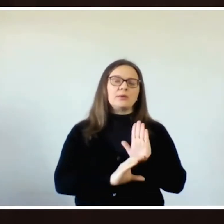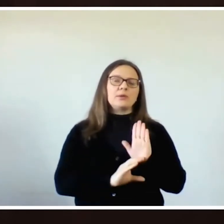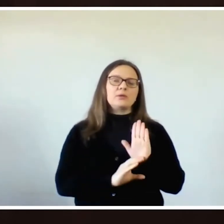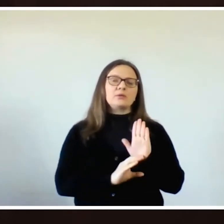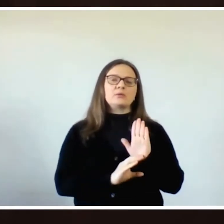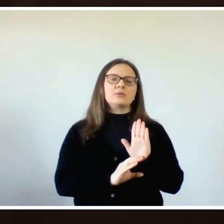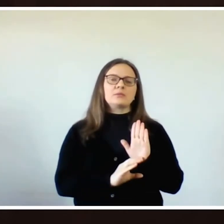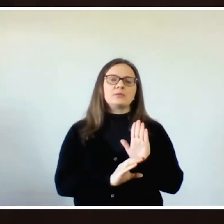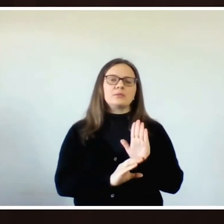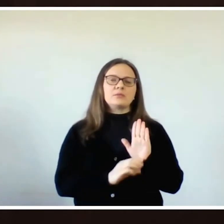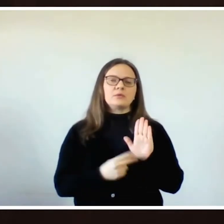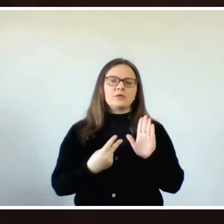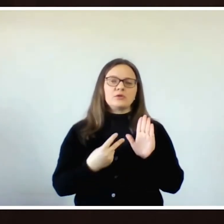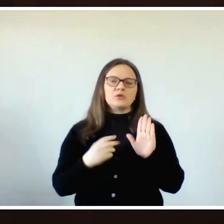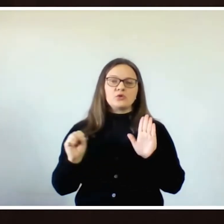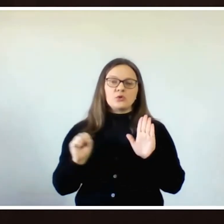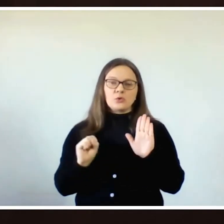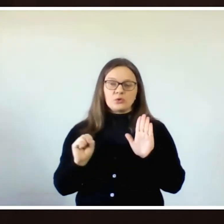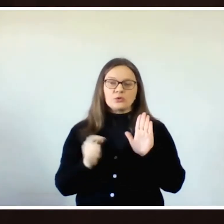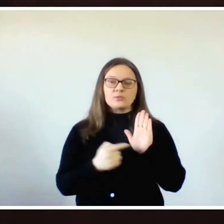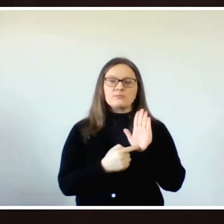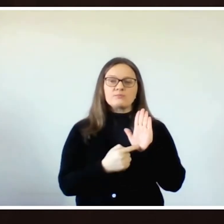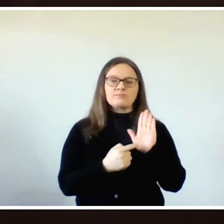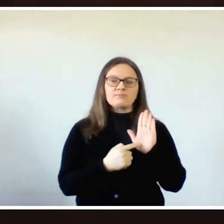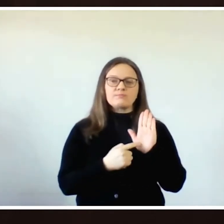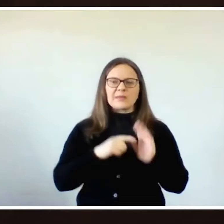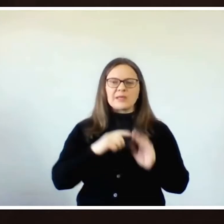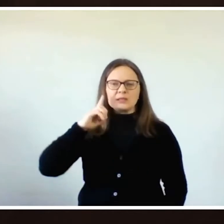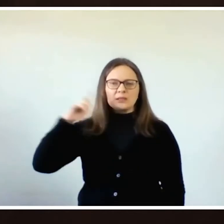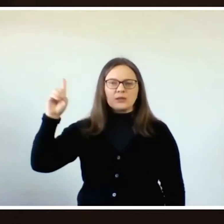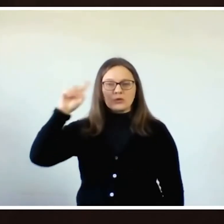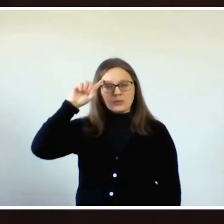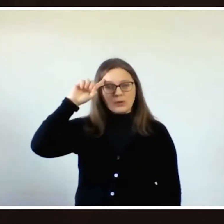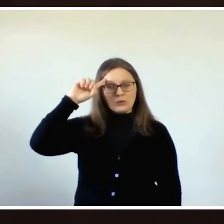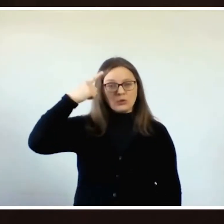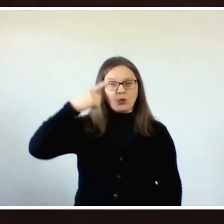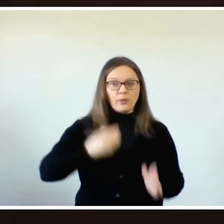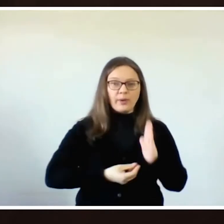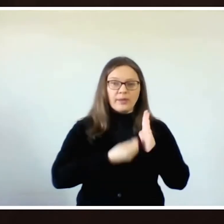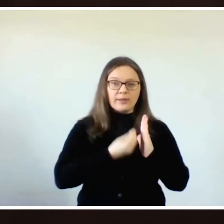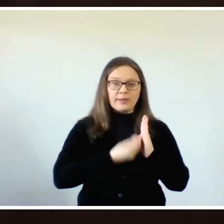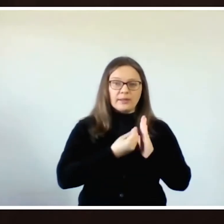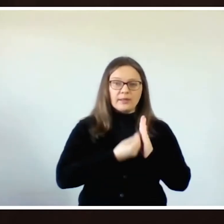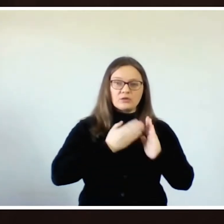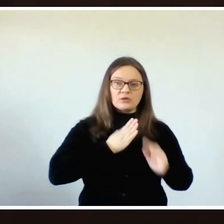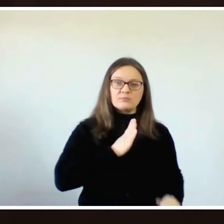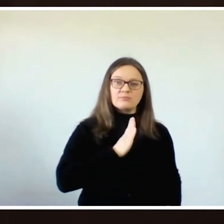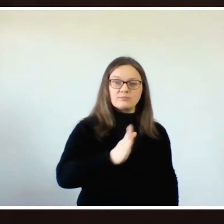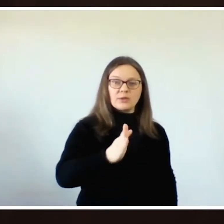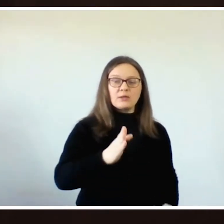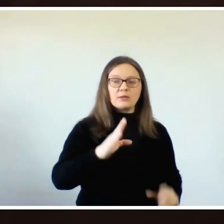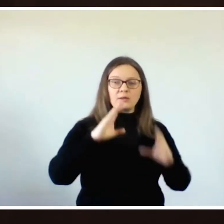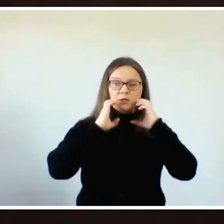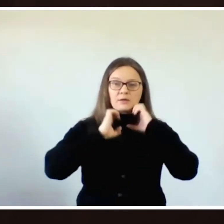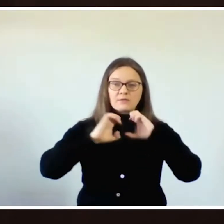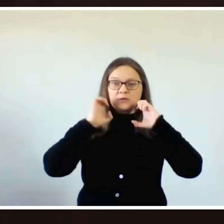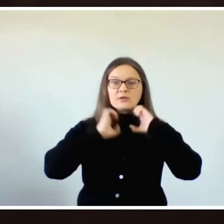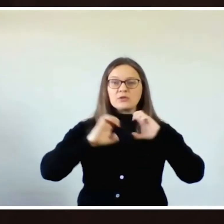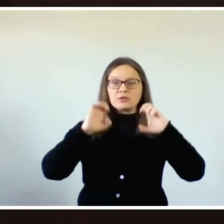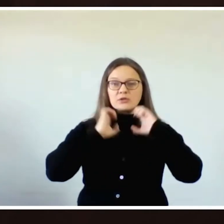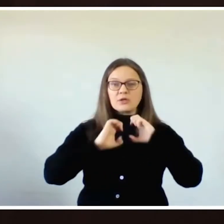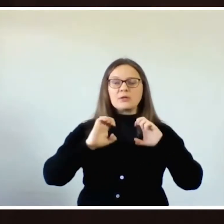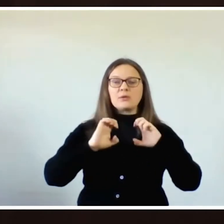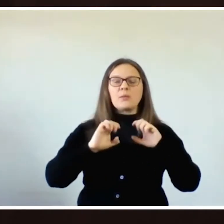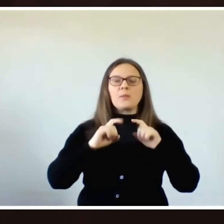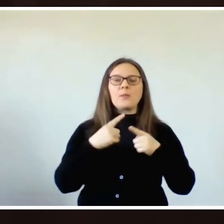Mateus 28, mandou a igreja, pregar o evangelho. Mateus 28, 18, toda a autoridade me foi